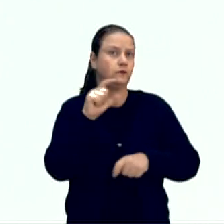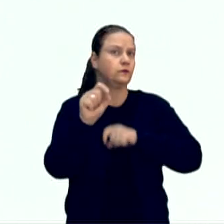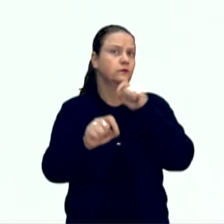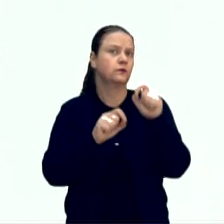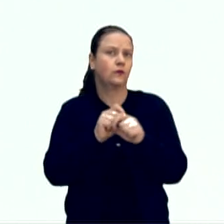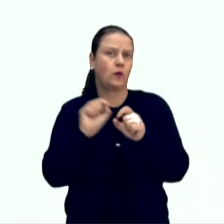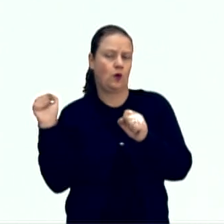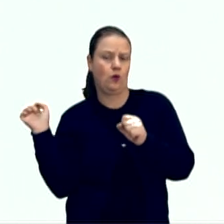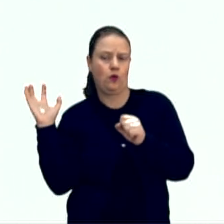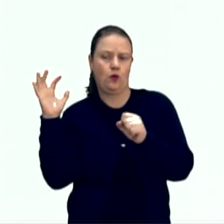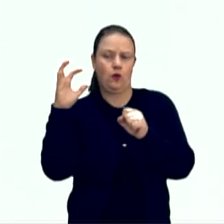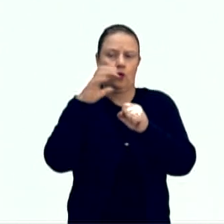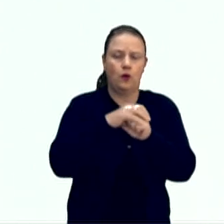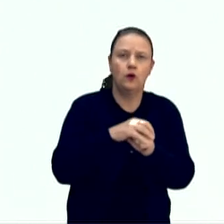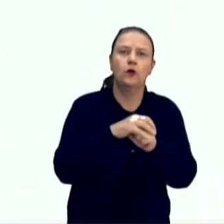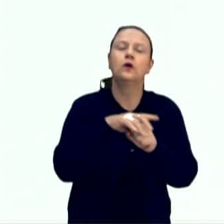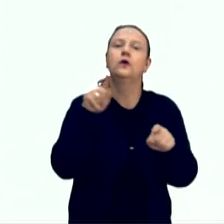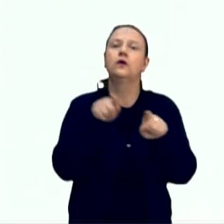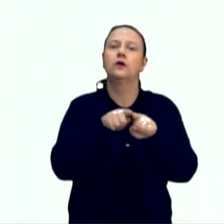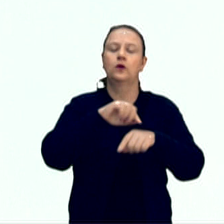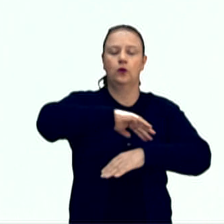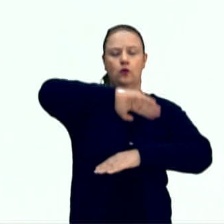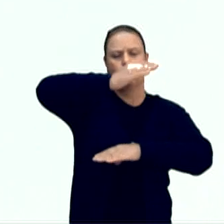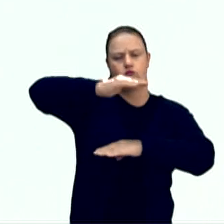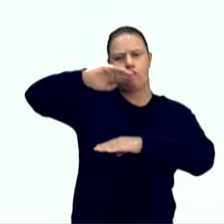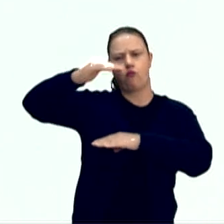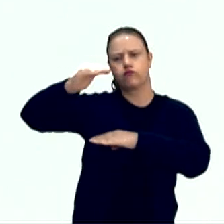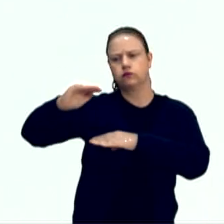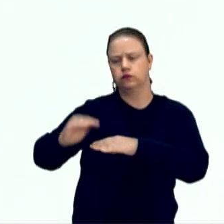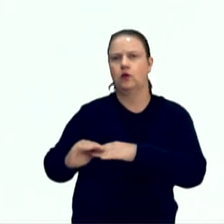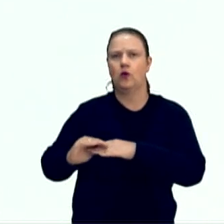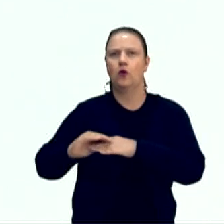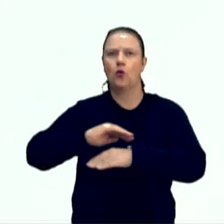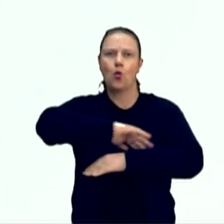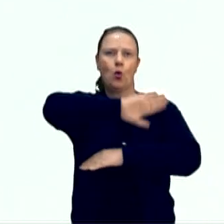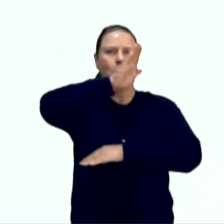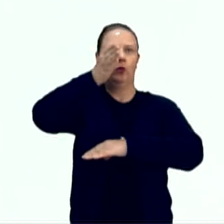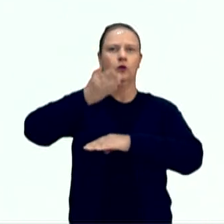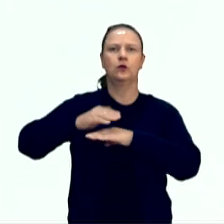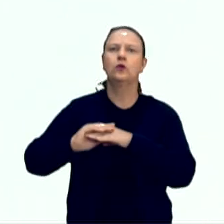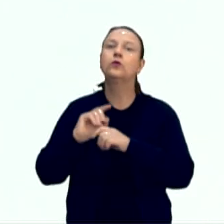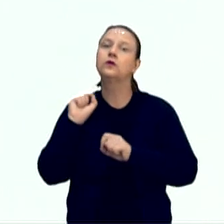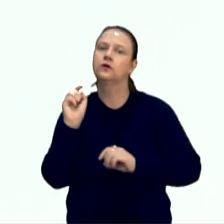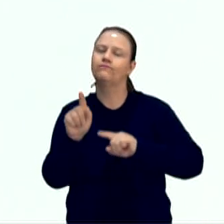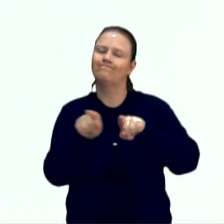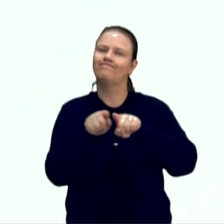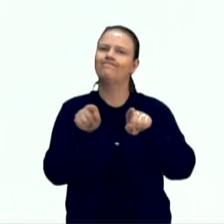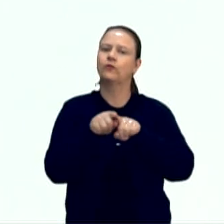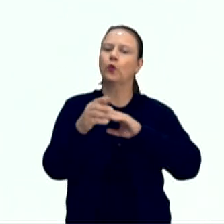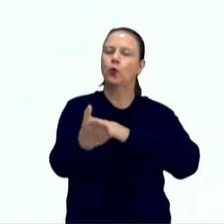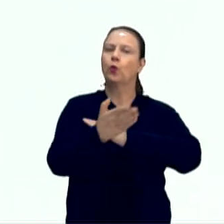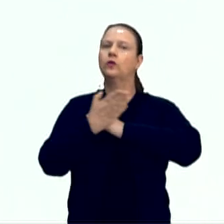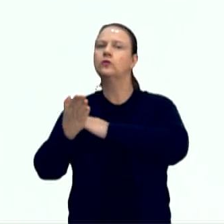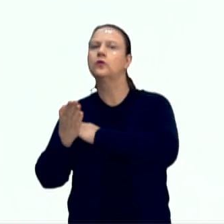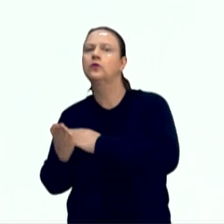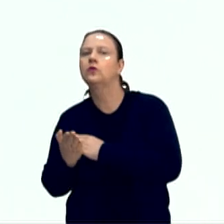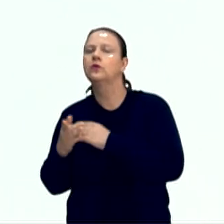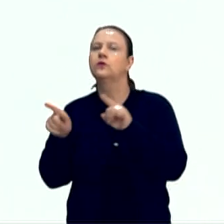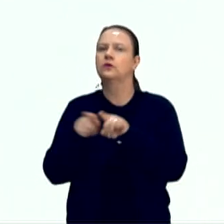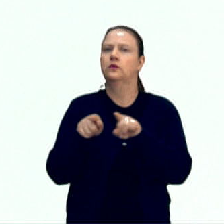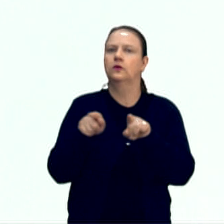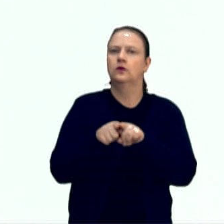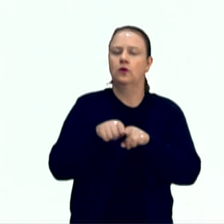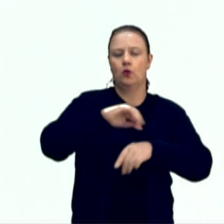da colonização. O relevo foi um fator aí contribuinte, ok? Onde planícies e planaltos de